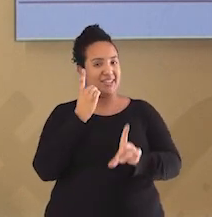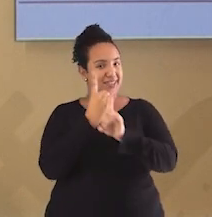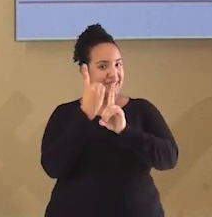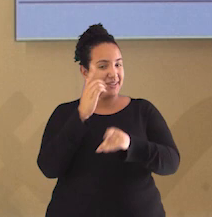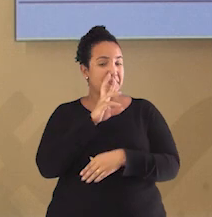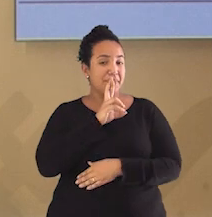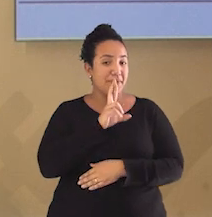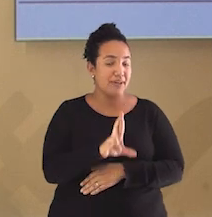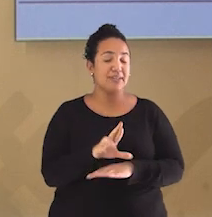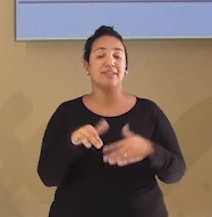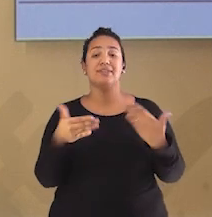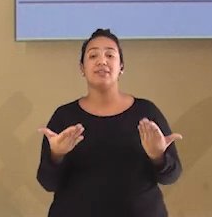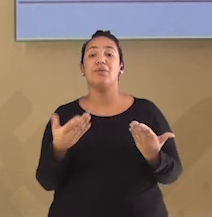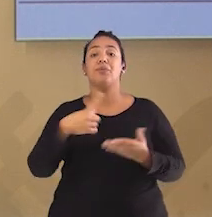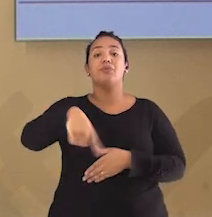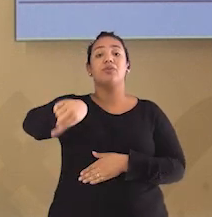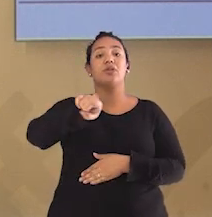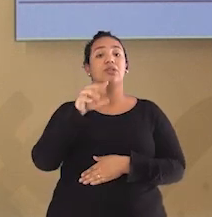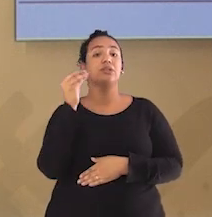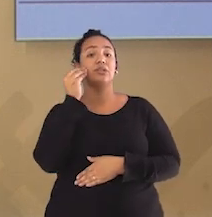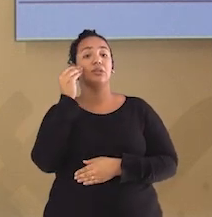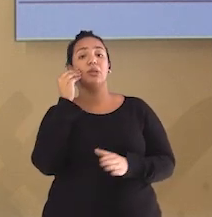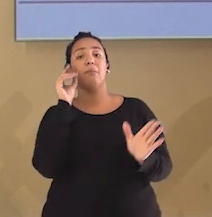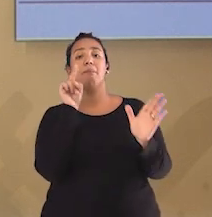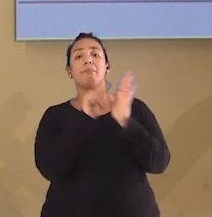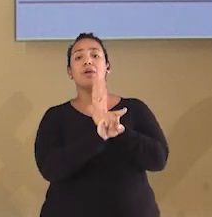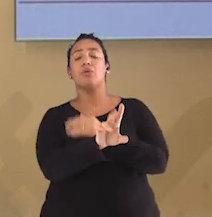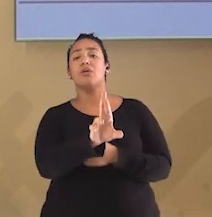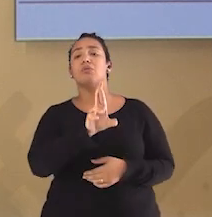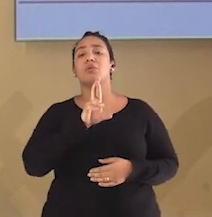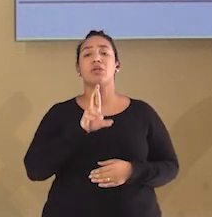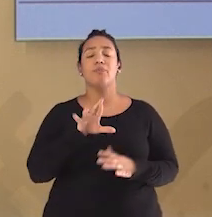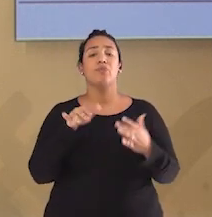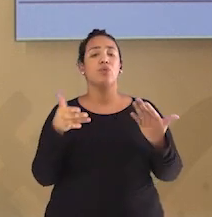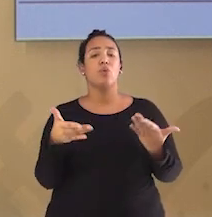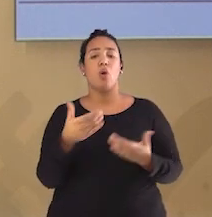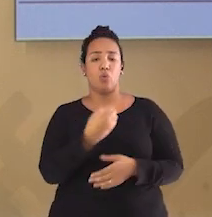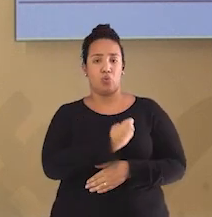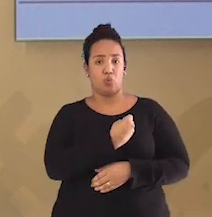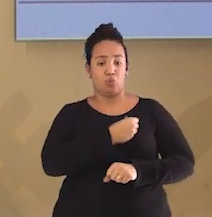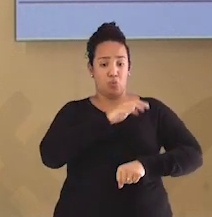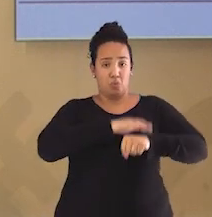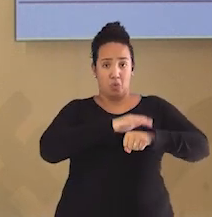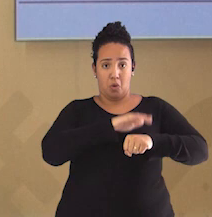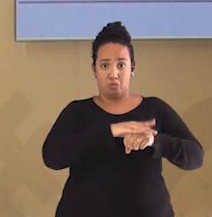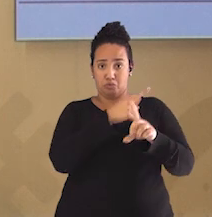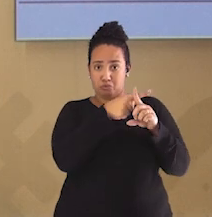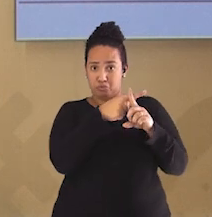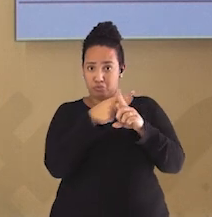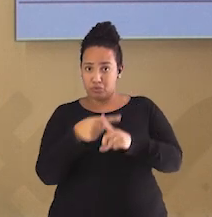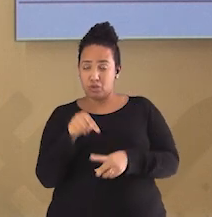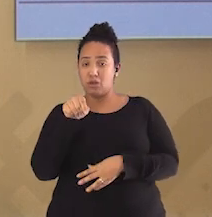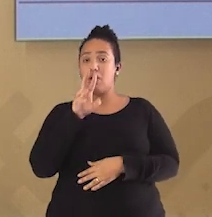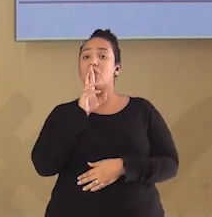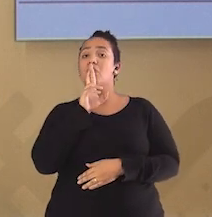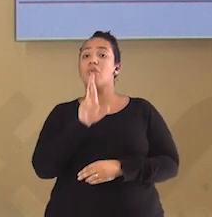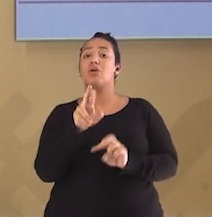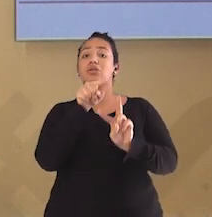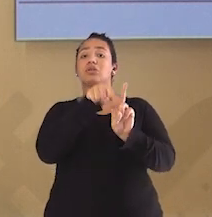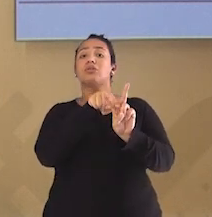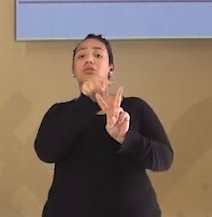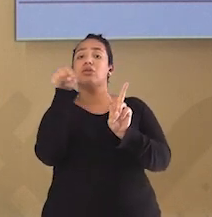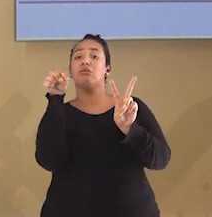quadrada? Porque buscamos responder à pergunta: que número que multiplicado por ele mesmo resultará